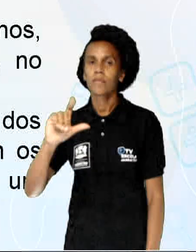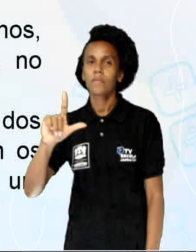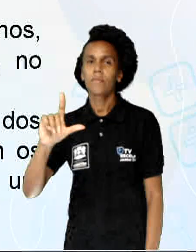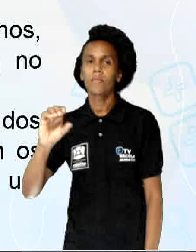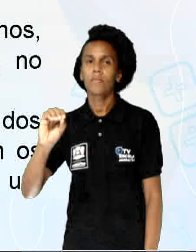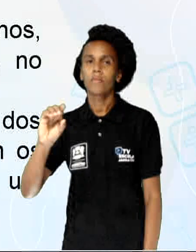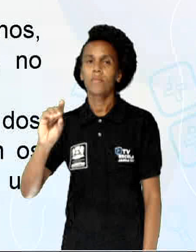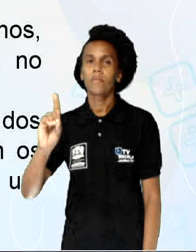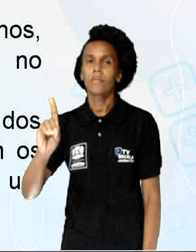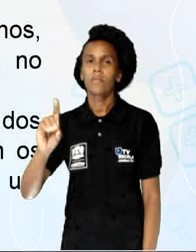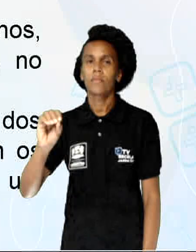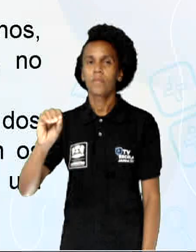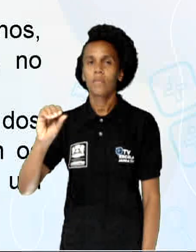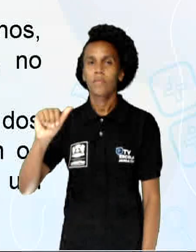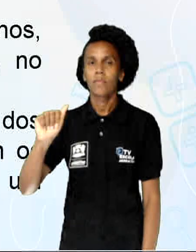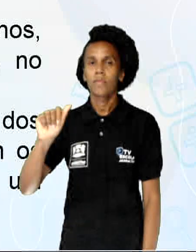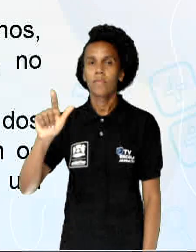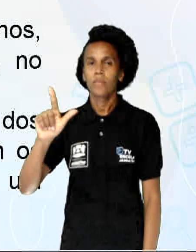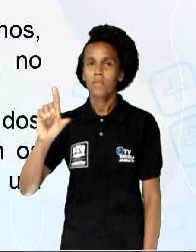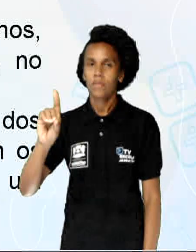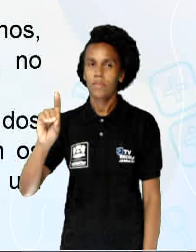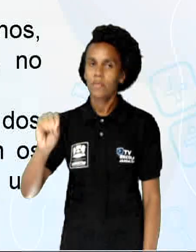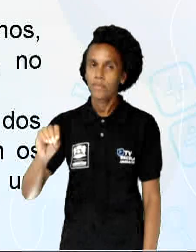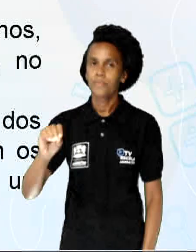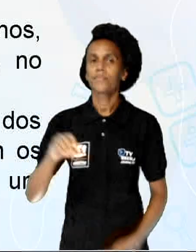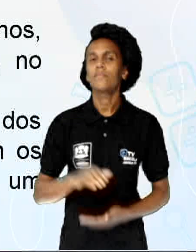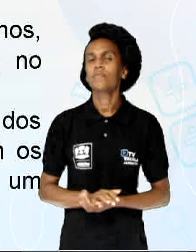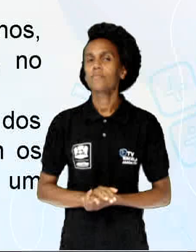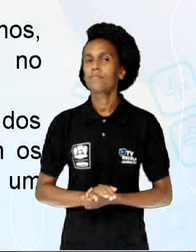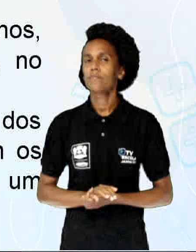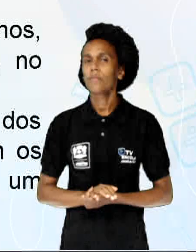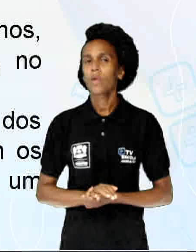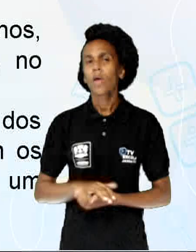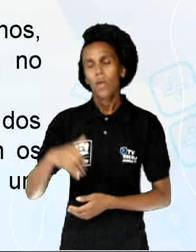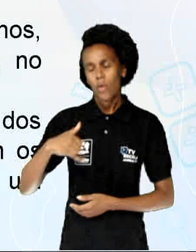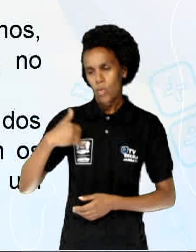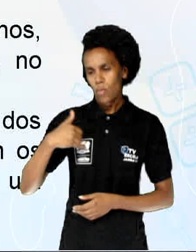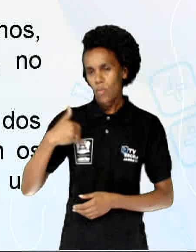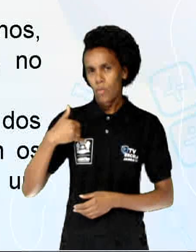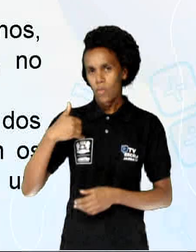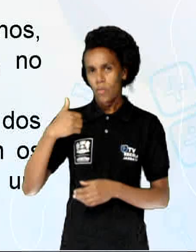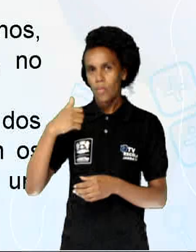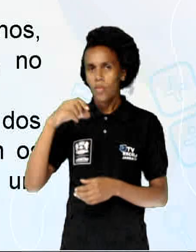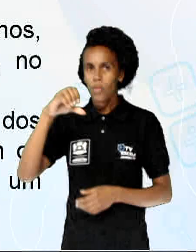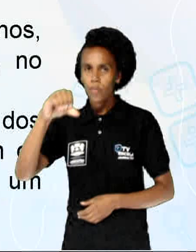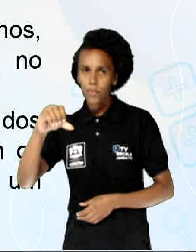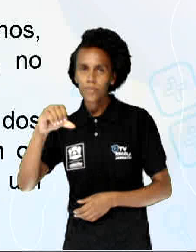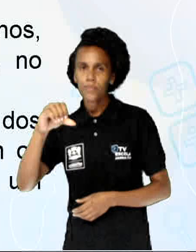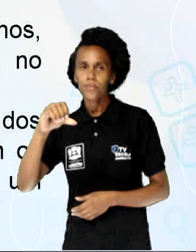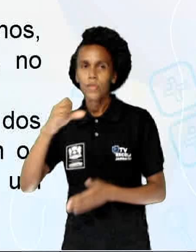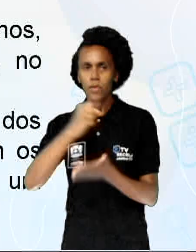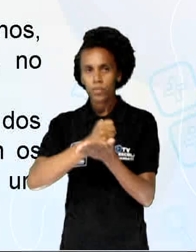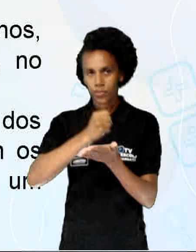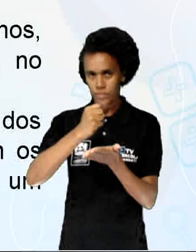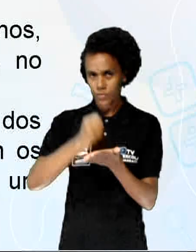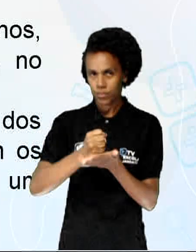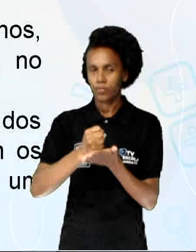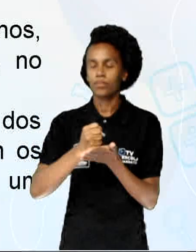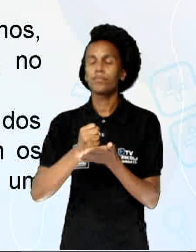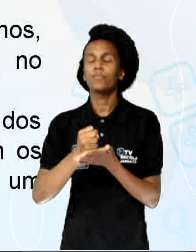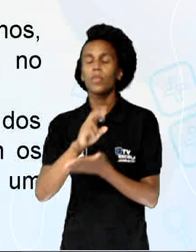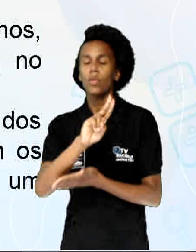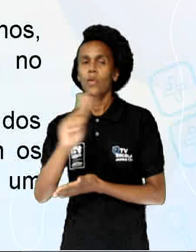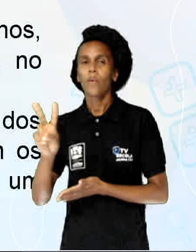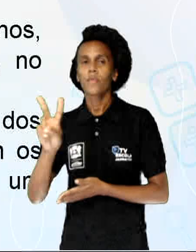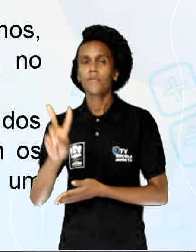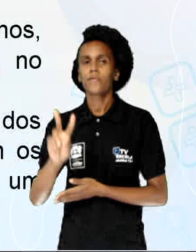9 anos foi registrado como Vinícius de Moraes. Ele foi batizado na maçonaria em 1920